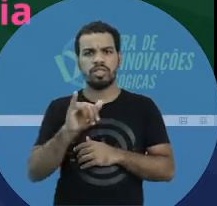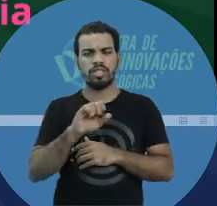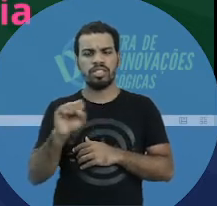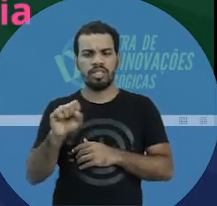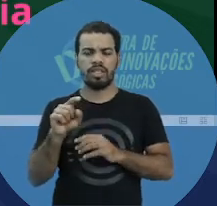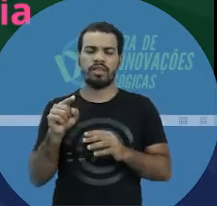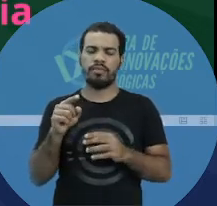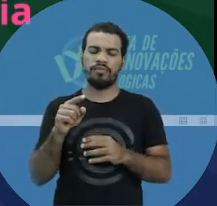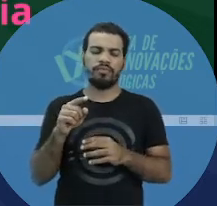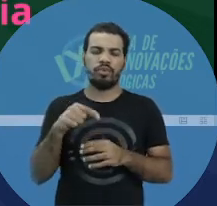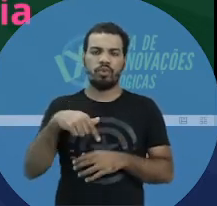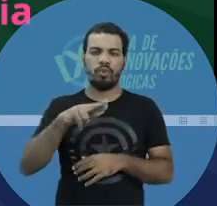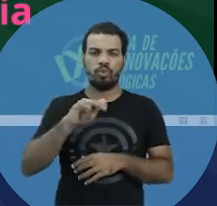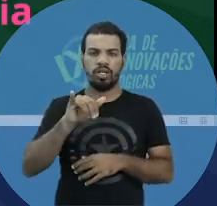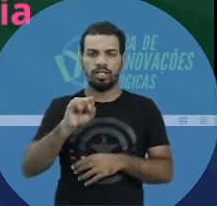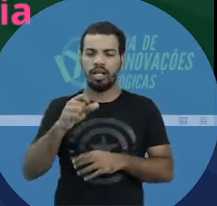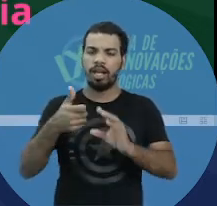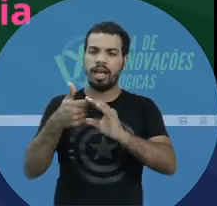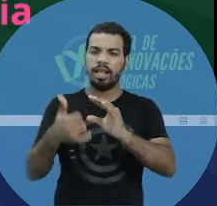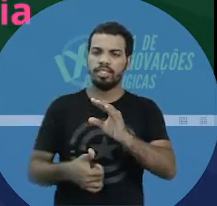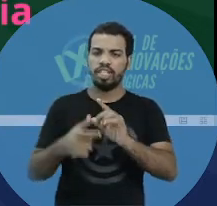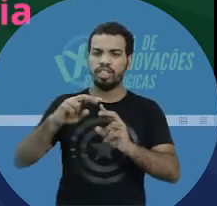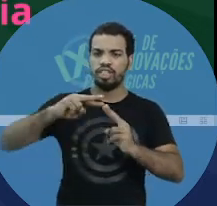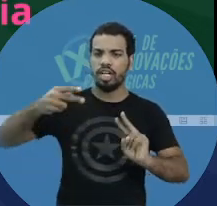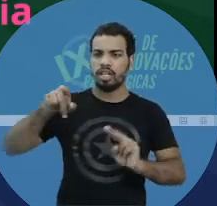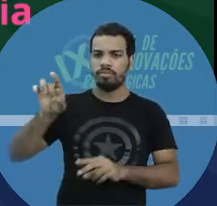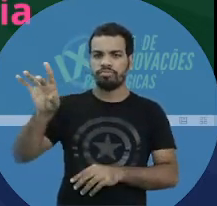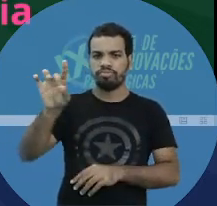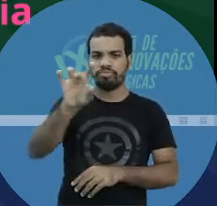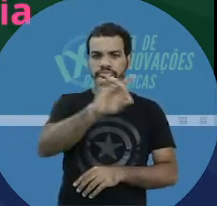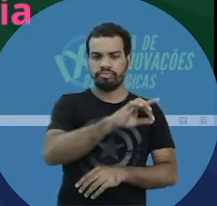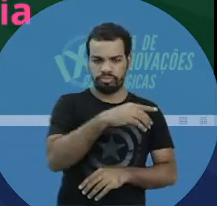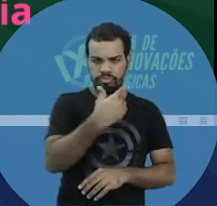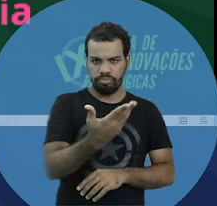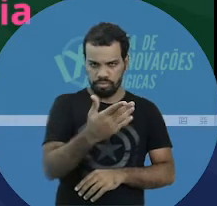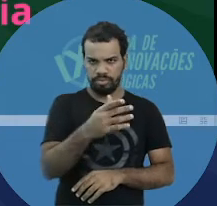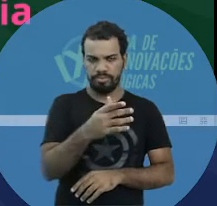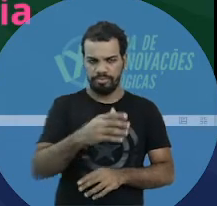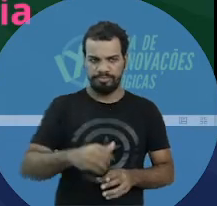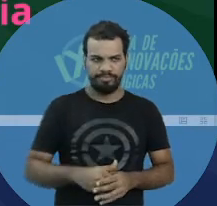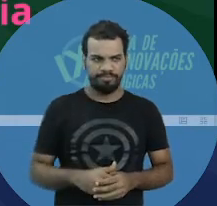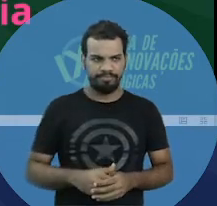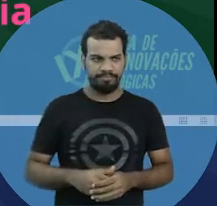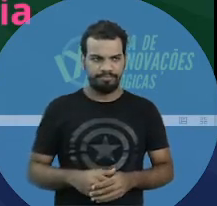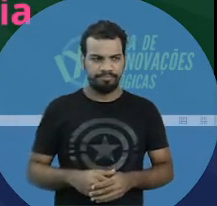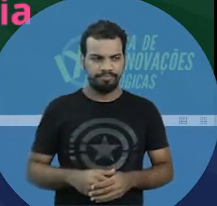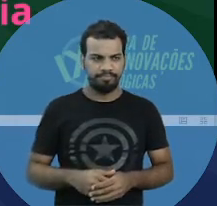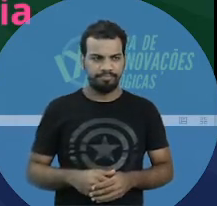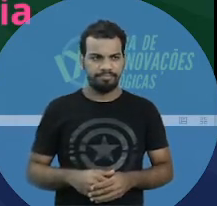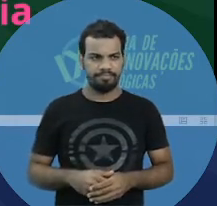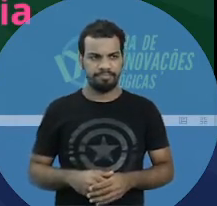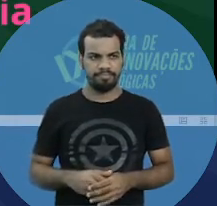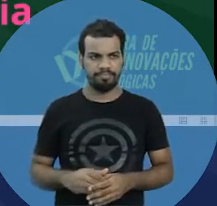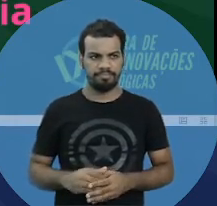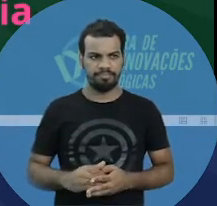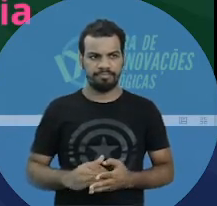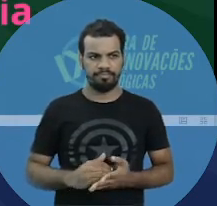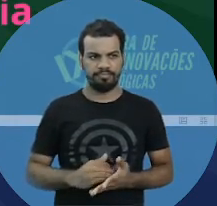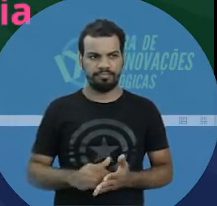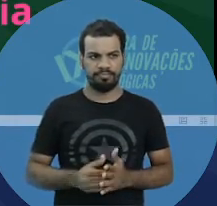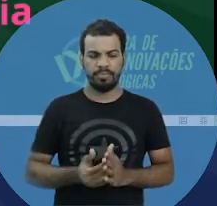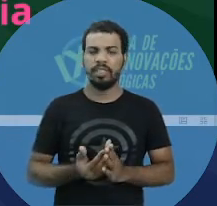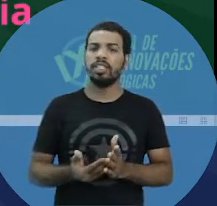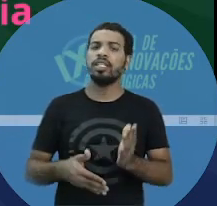características genéticas impessoais, só que as pessoas dissessem como é que eram as suas características genéticas. E aí, dentro desse processo,